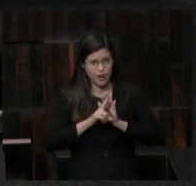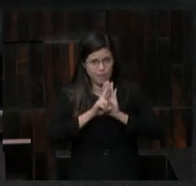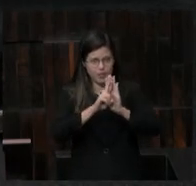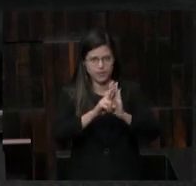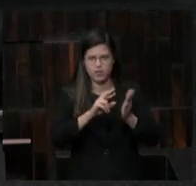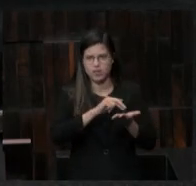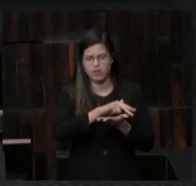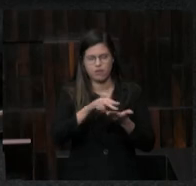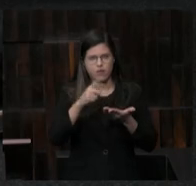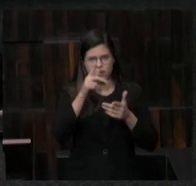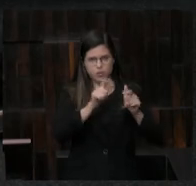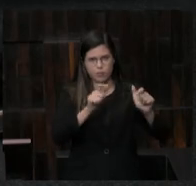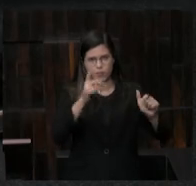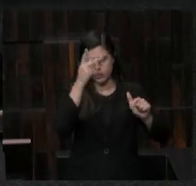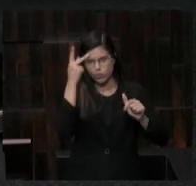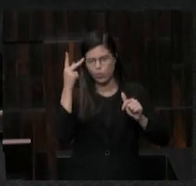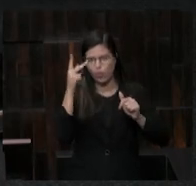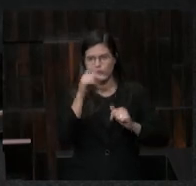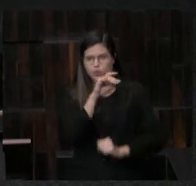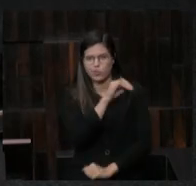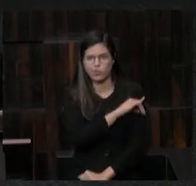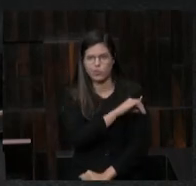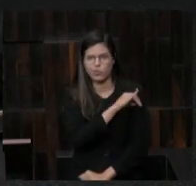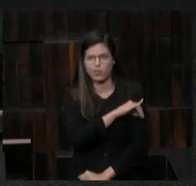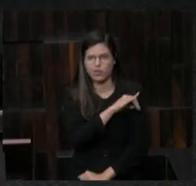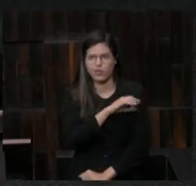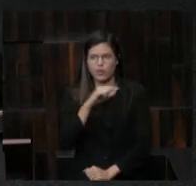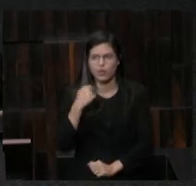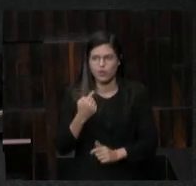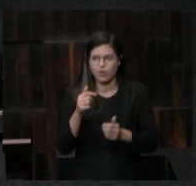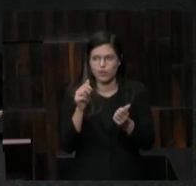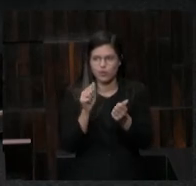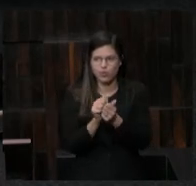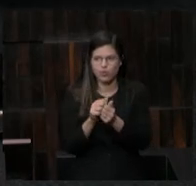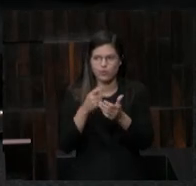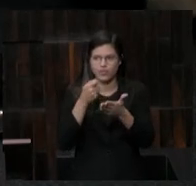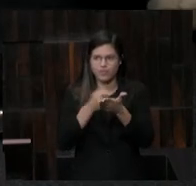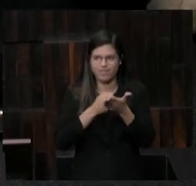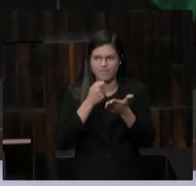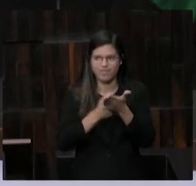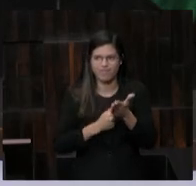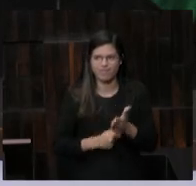dizer que estamos à disposição, que estamos juntas, né, pela luta.